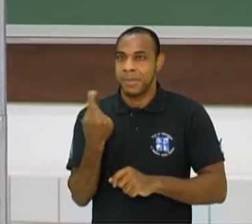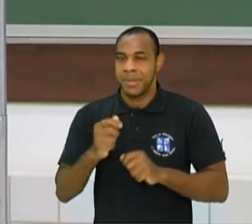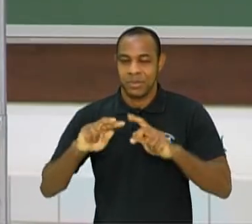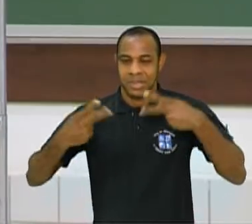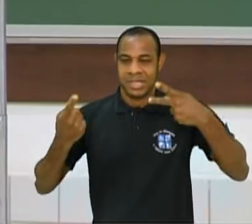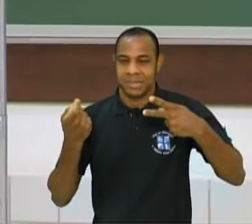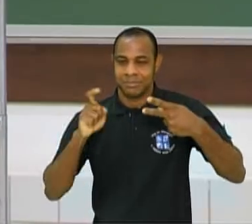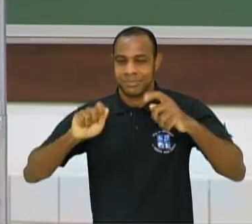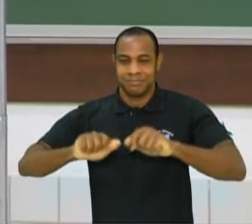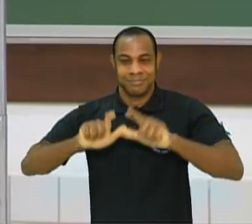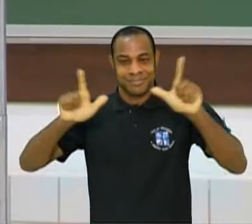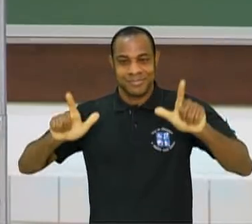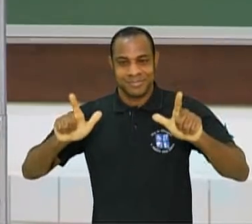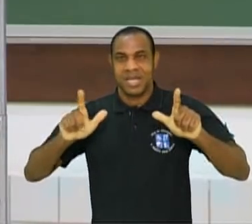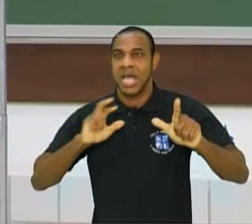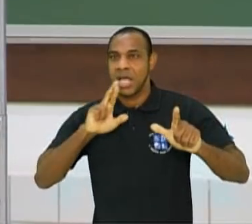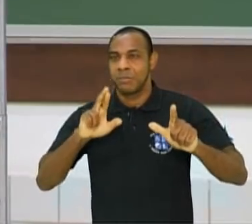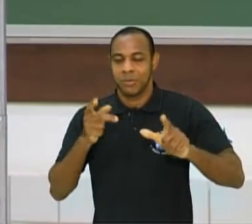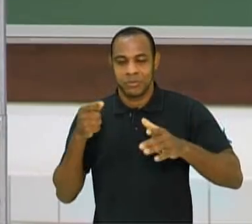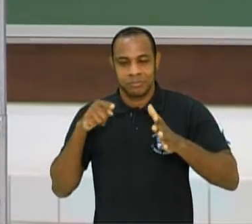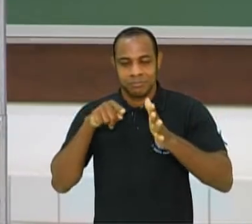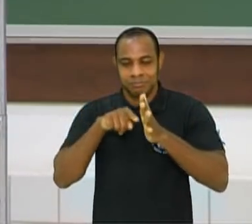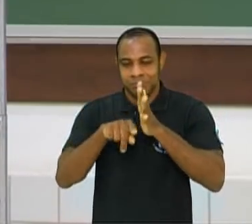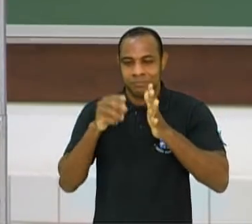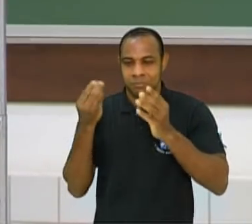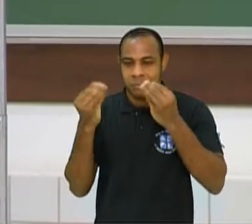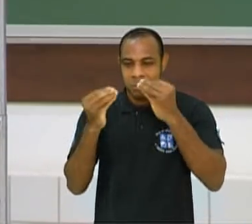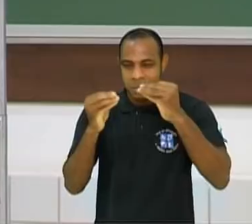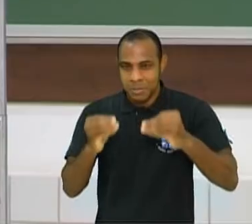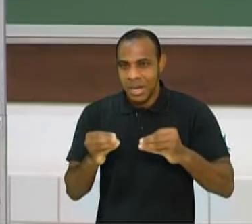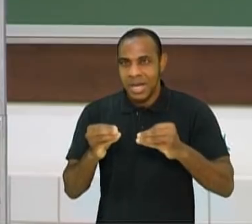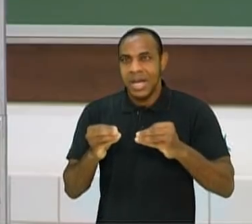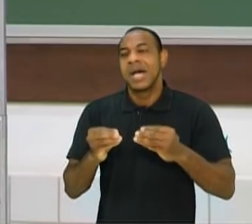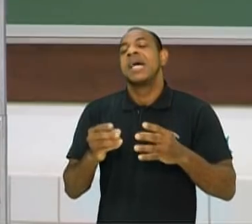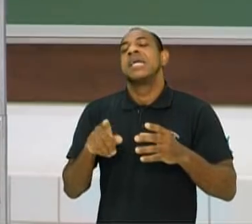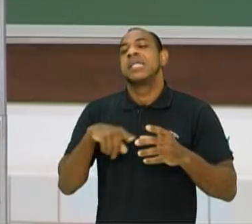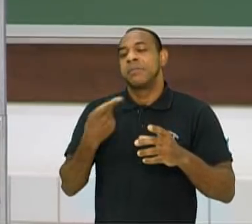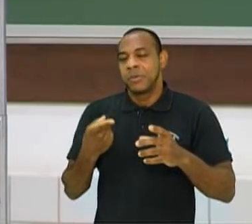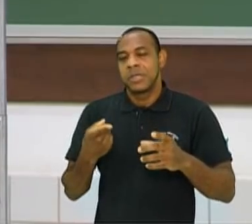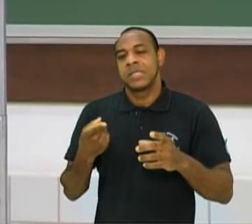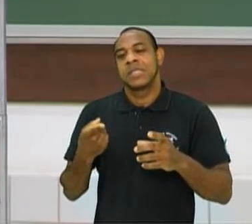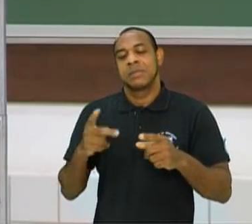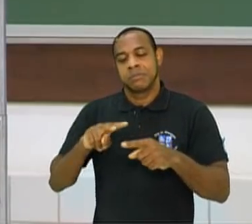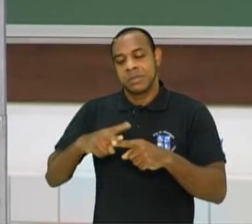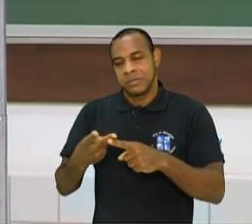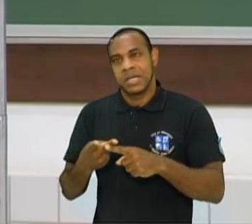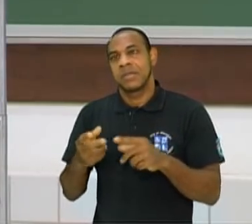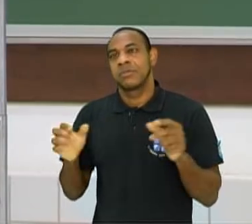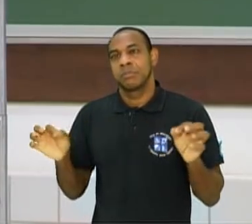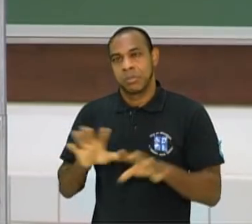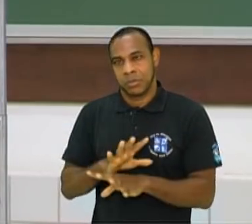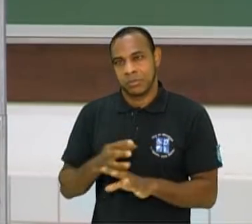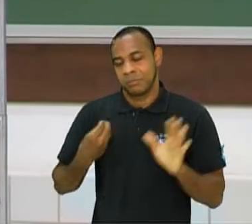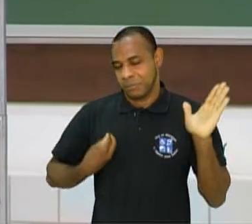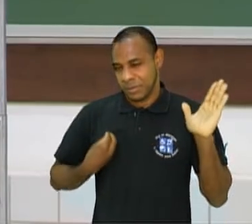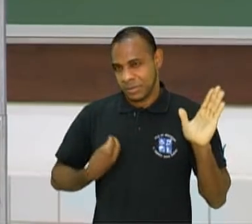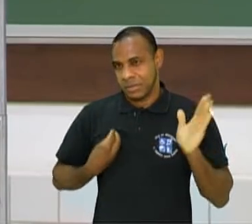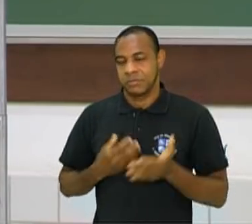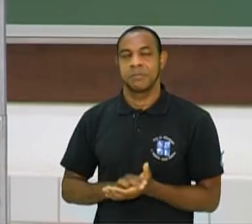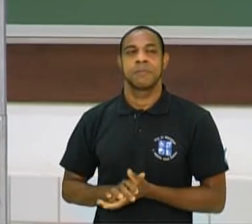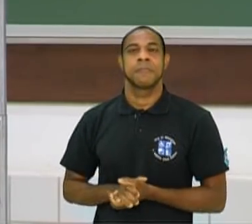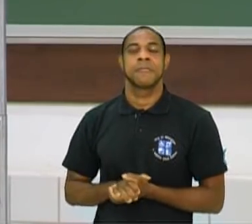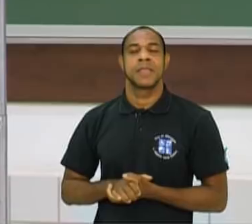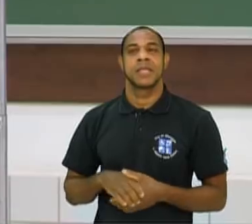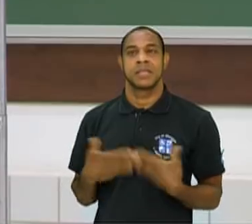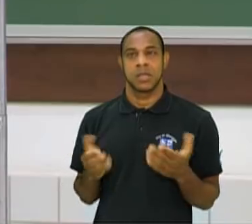Meet para conversar com vocês, ver o recadinho que ele deixou no mural. Reserve um tempo para você se dedicar aos seus